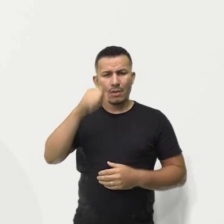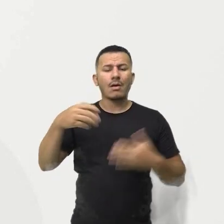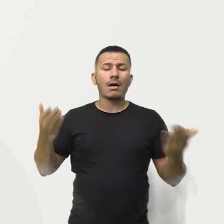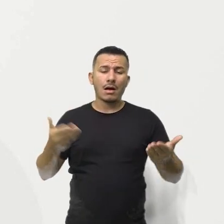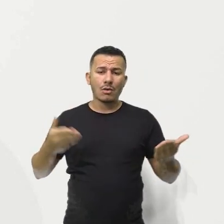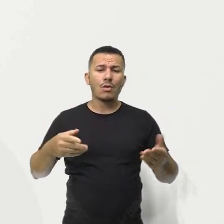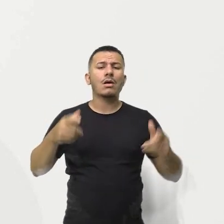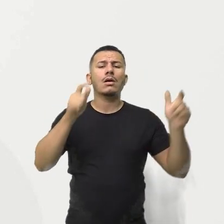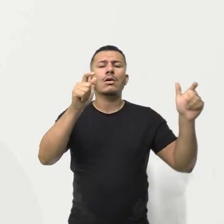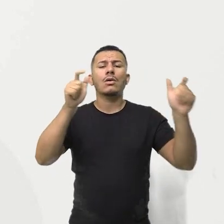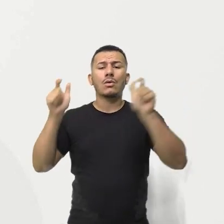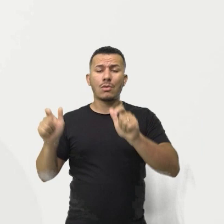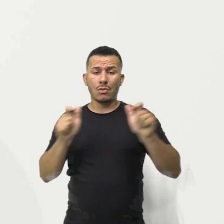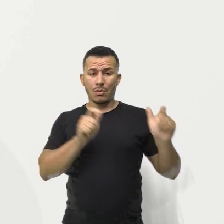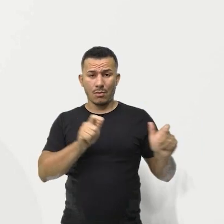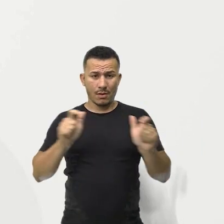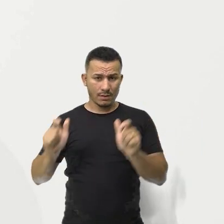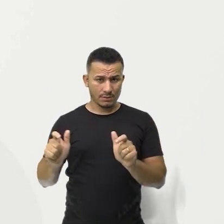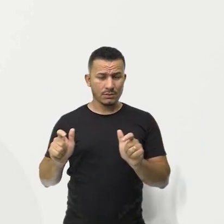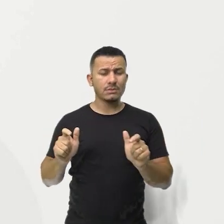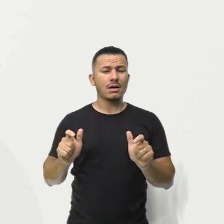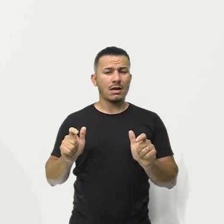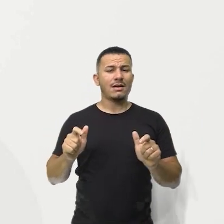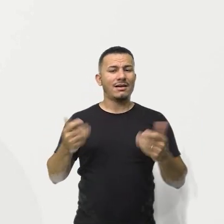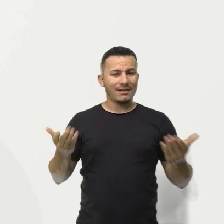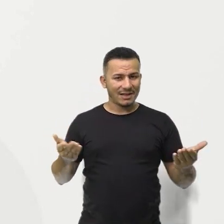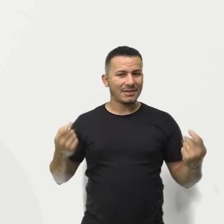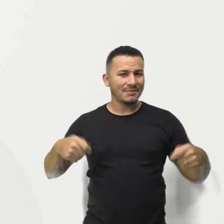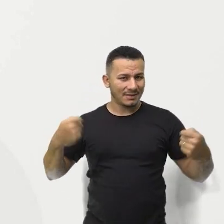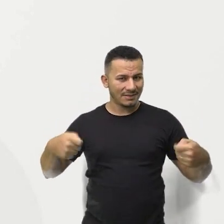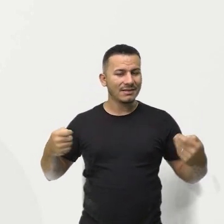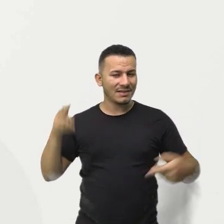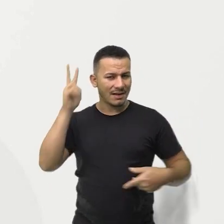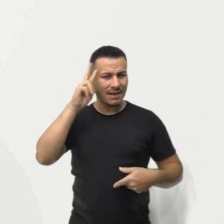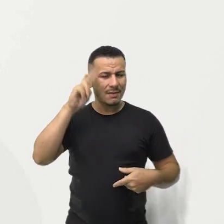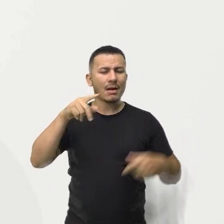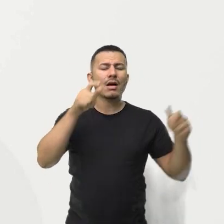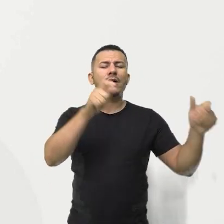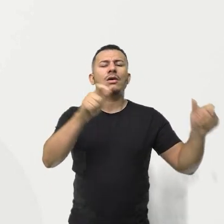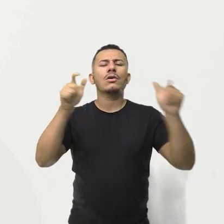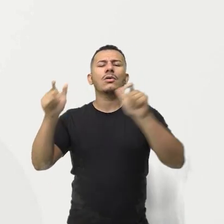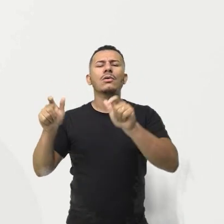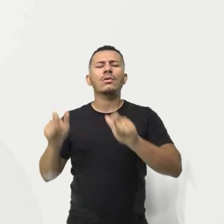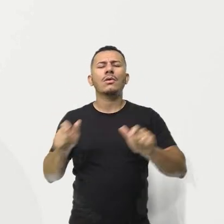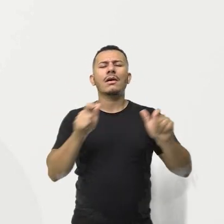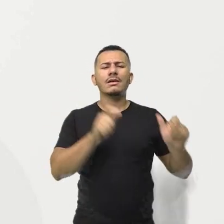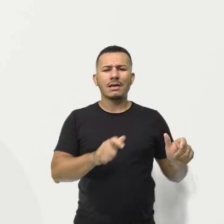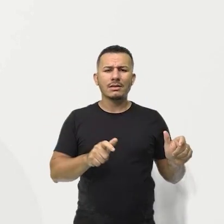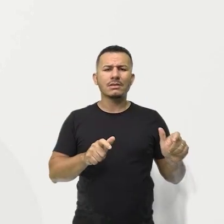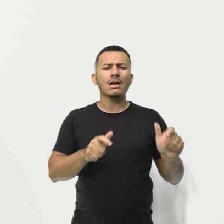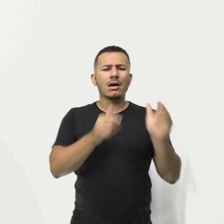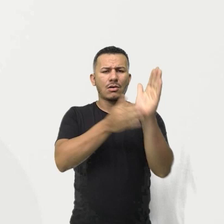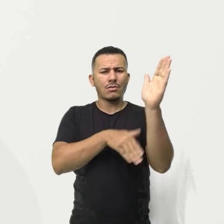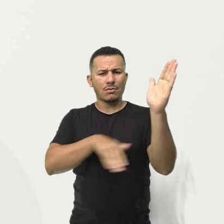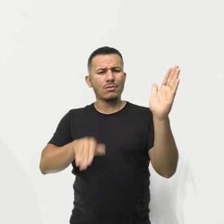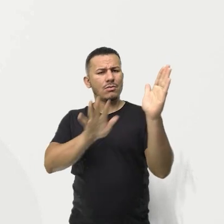precisamos aprender a localizar planos, né? Relembrar, na verdade, né? A localização de um plano